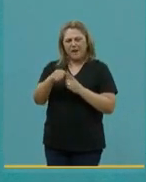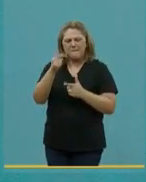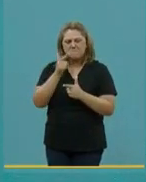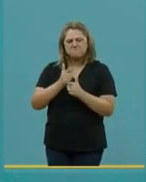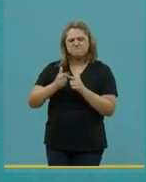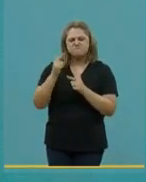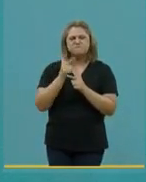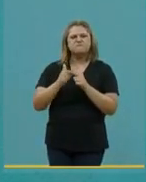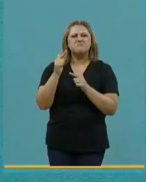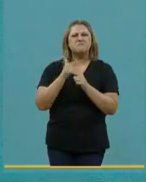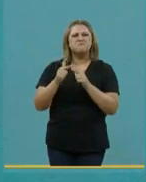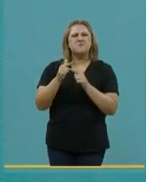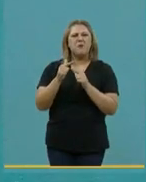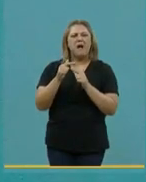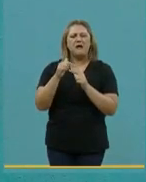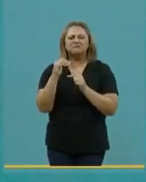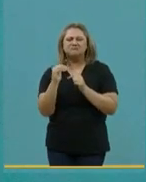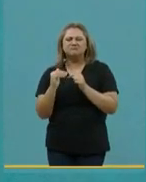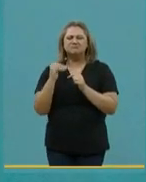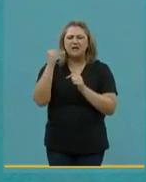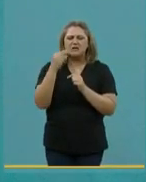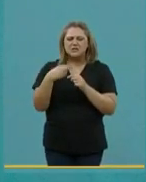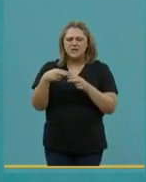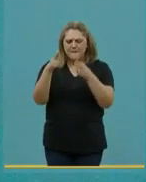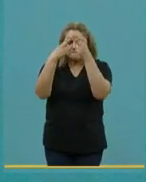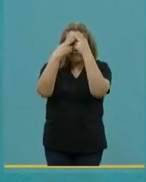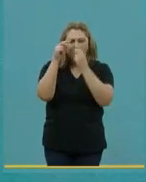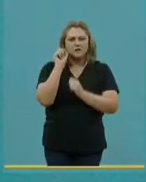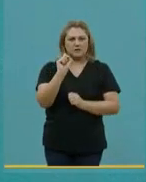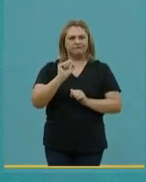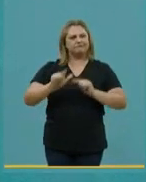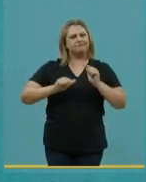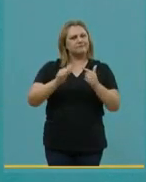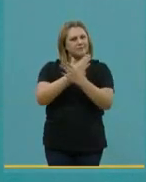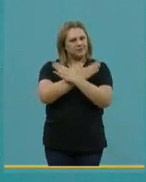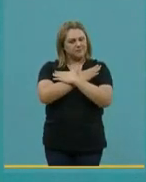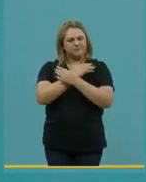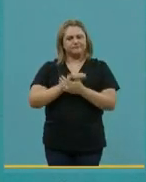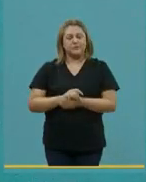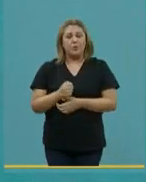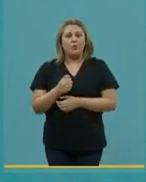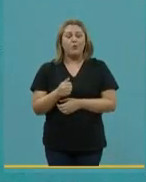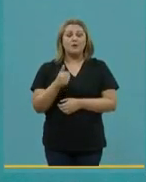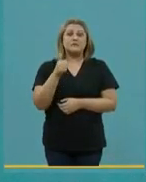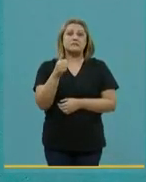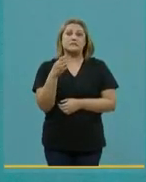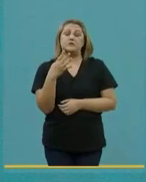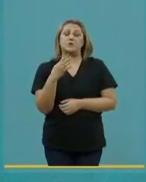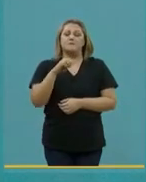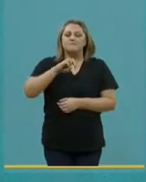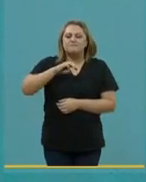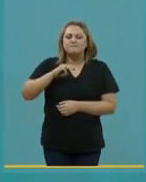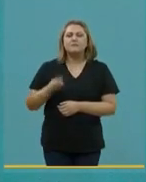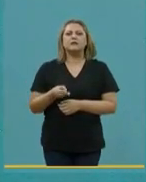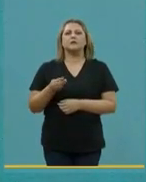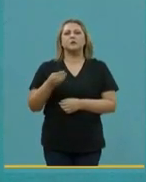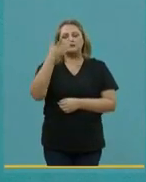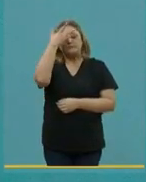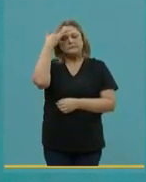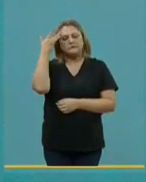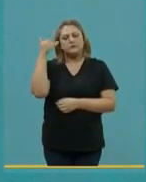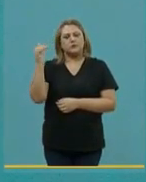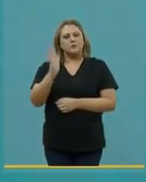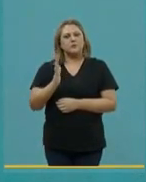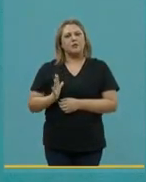o desemprego hoje chega a 14 milhões de brasileiros eu gostaria candidato eu vou responder se